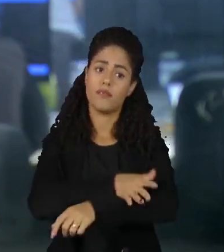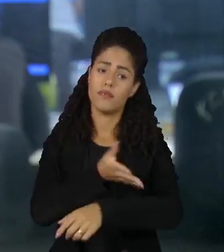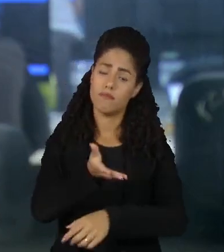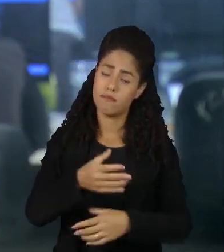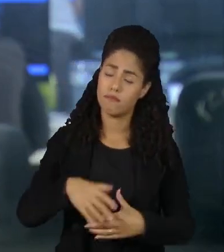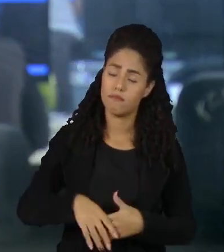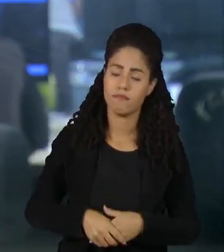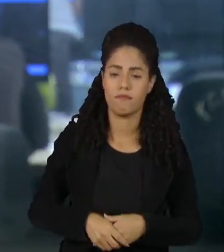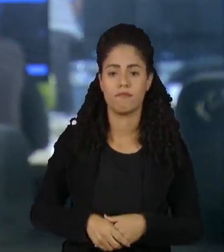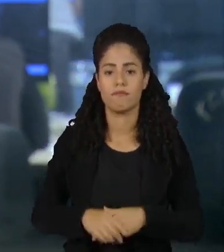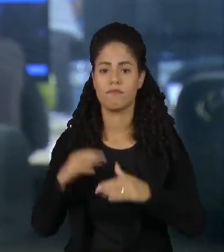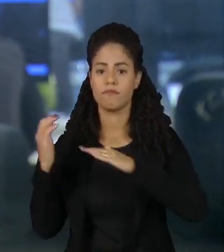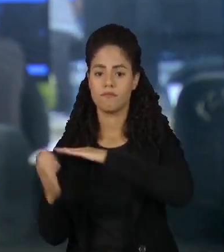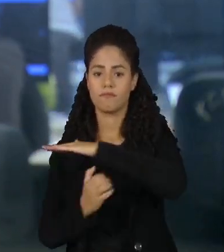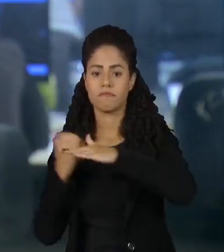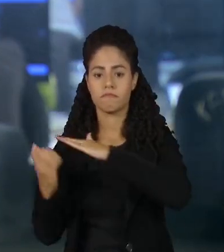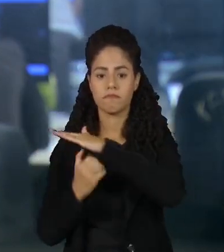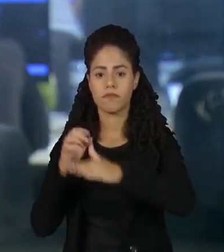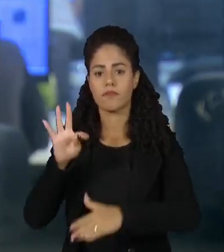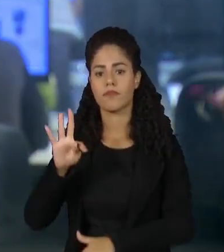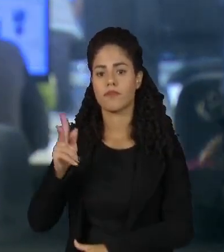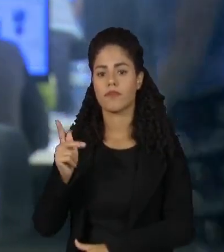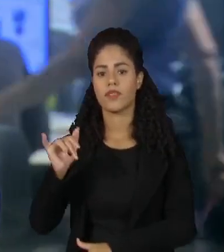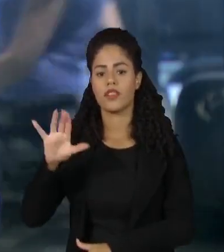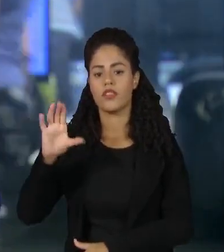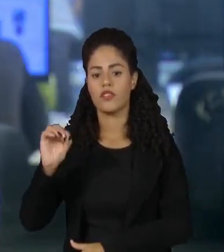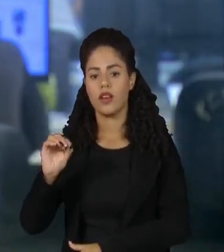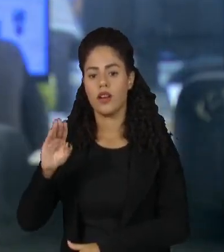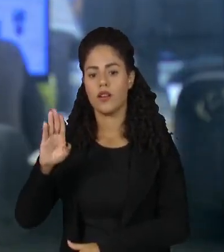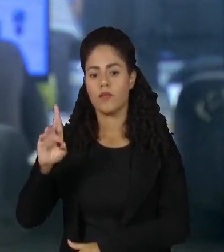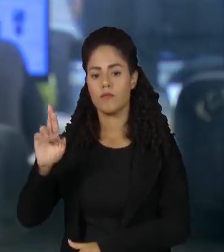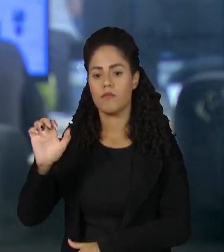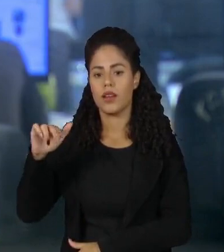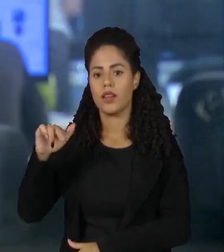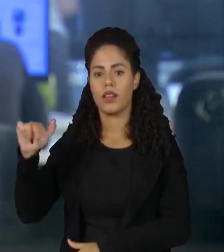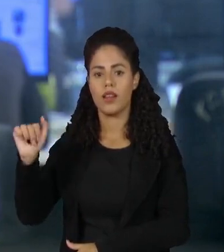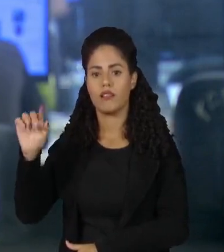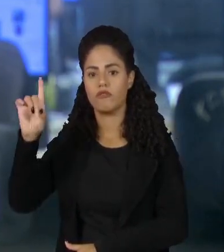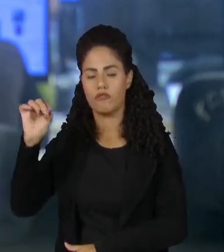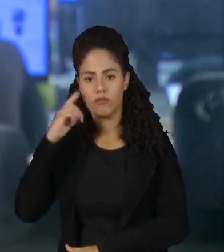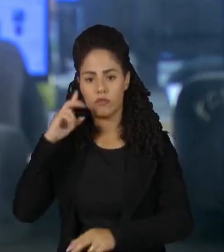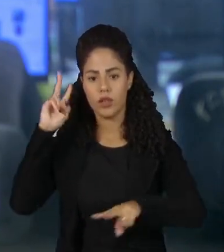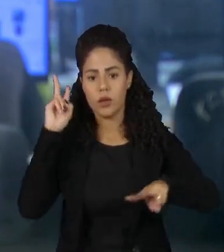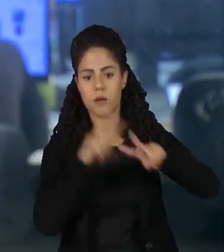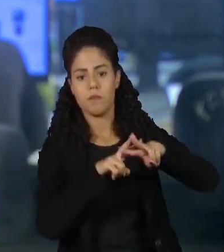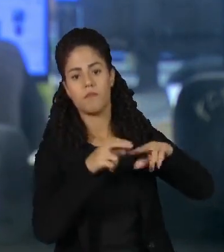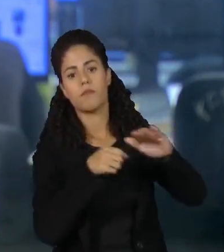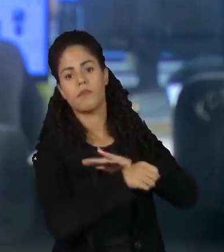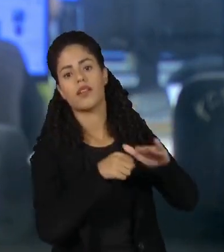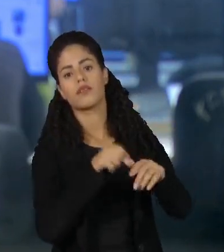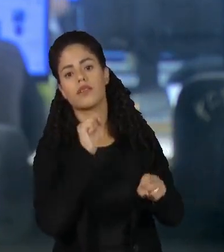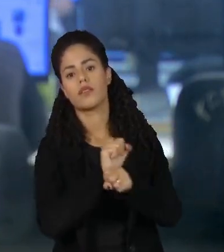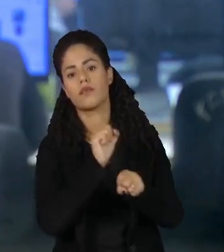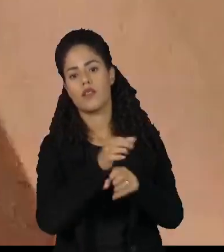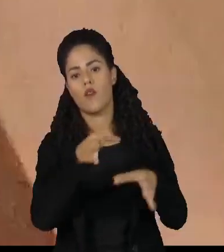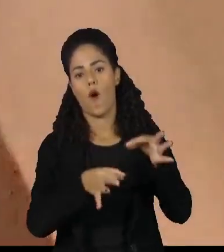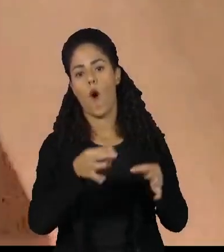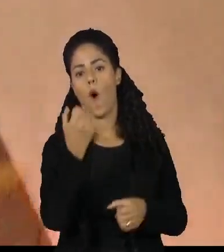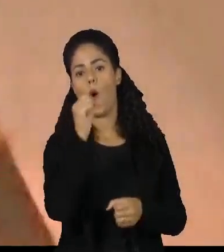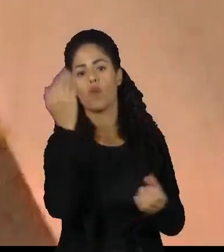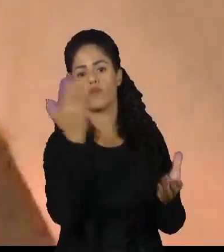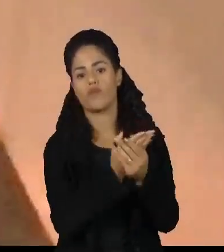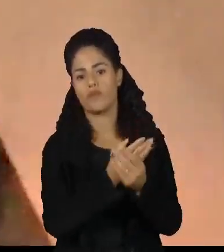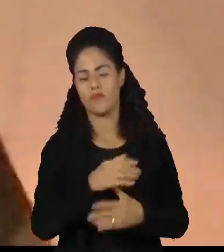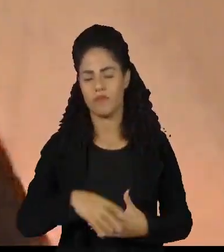o empresário e o Thiago Brennand está preso na região oeste de São Paulo onde a guarda julgamento em oito processos